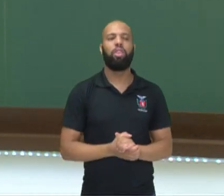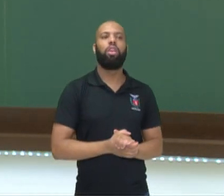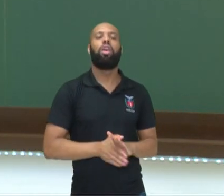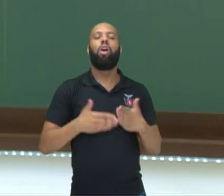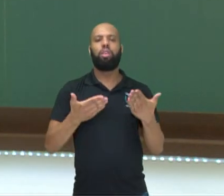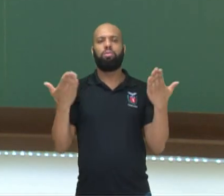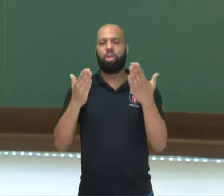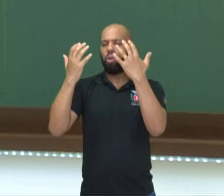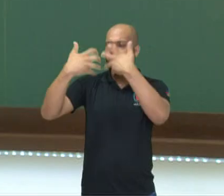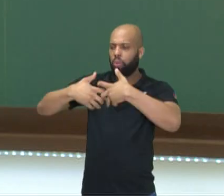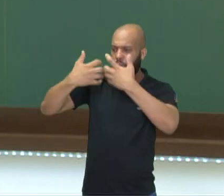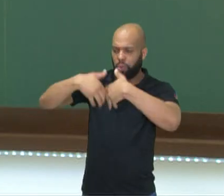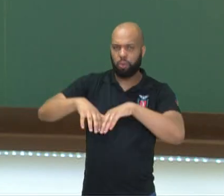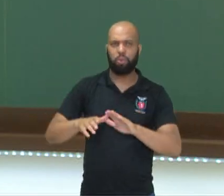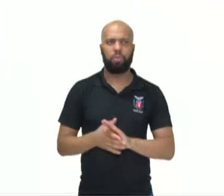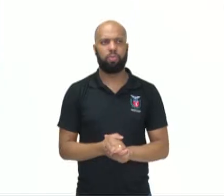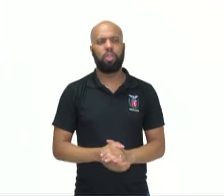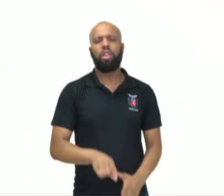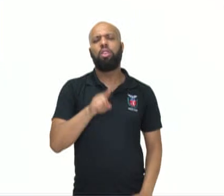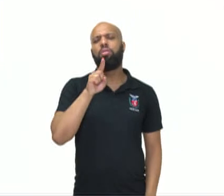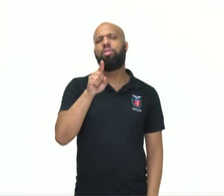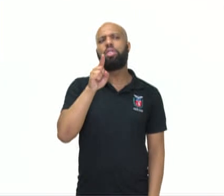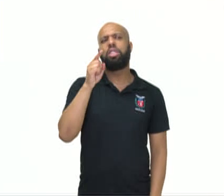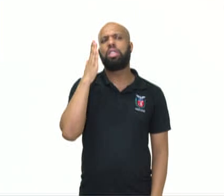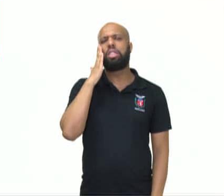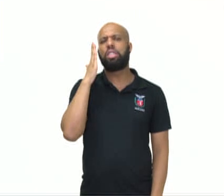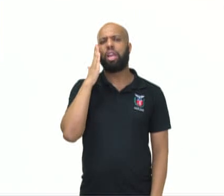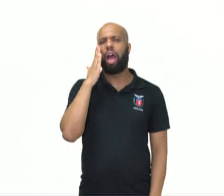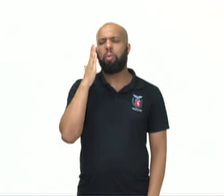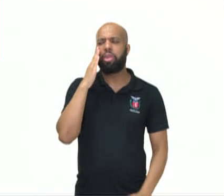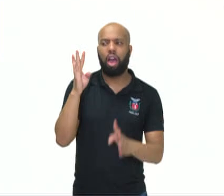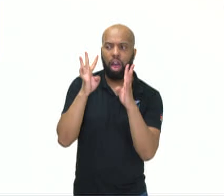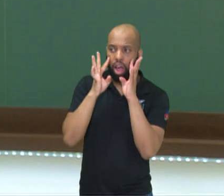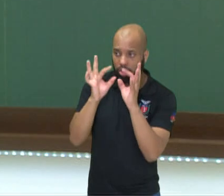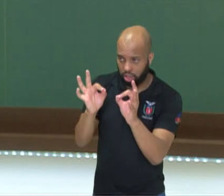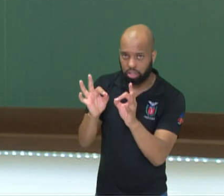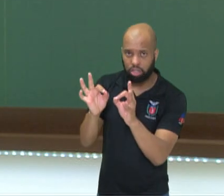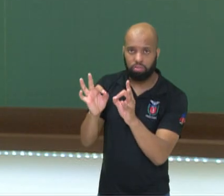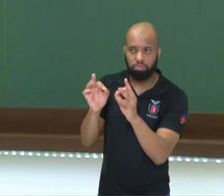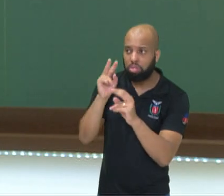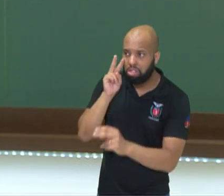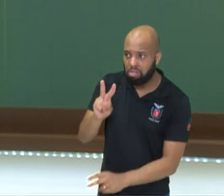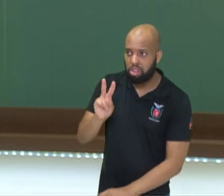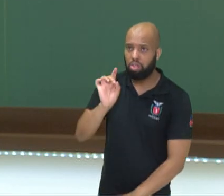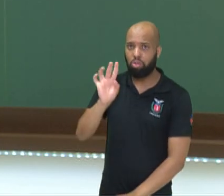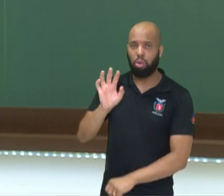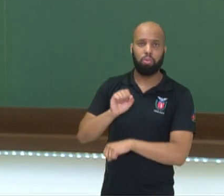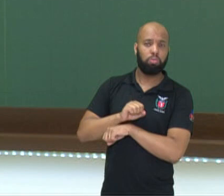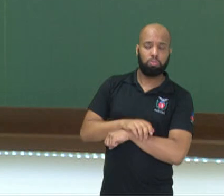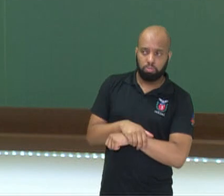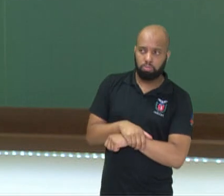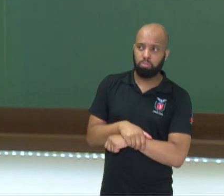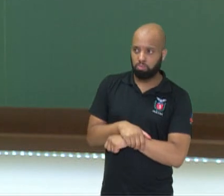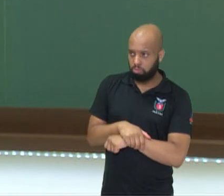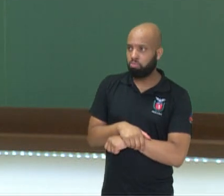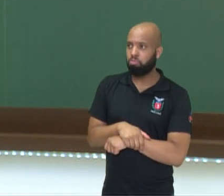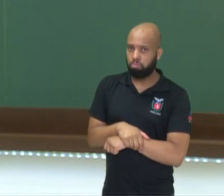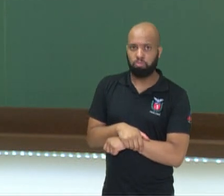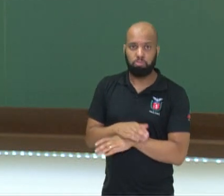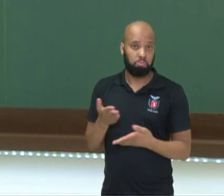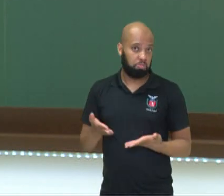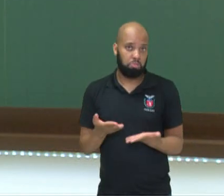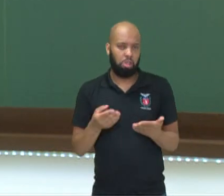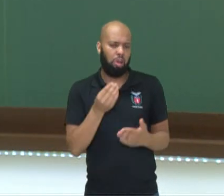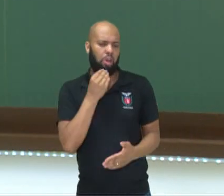uma reflexão aí. Você sabe escutar? Como assim, professora? Isso é meio óbvio, né? Todo mundo